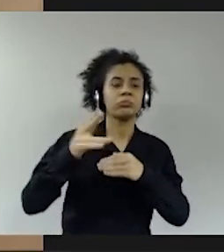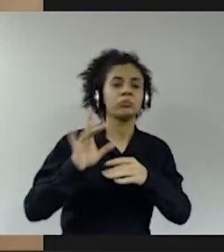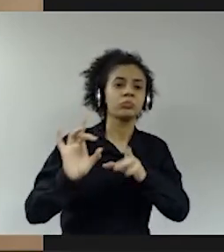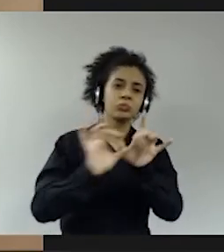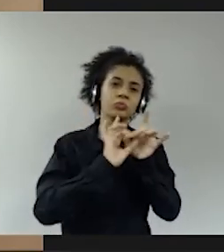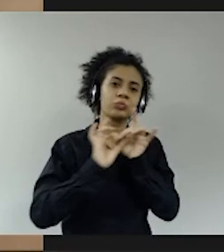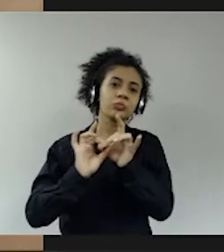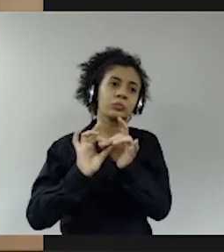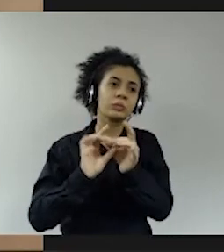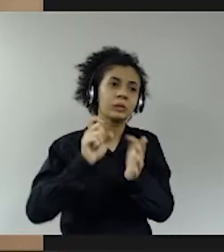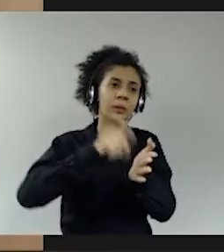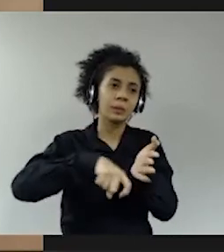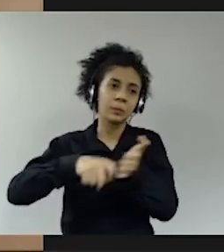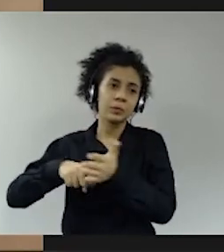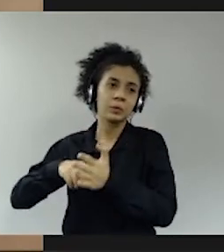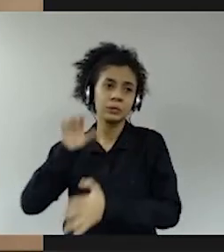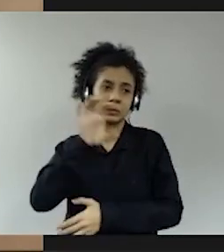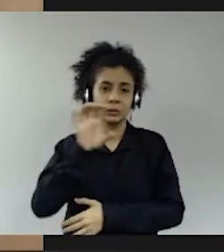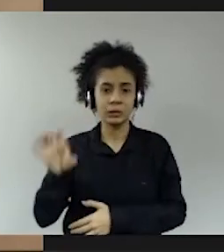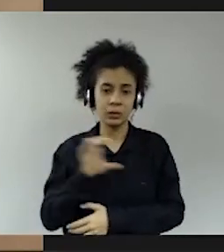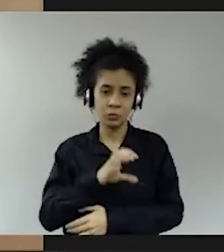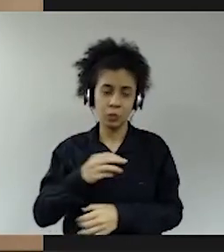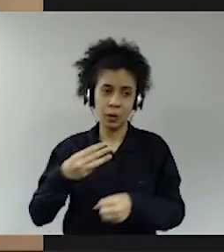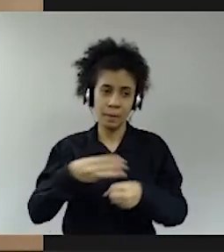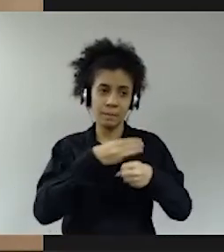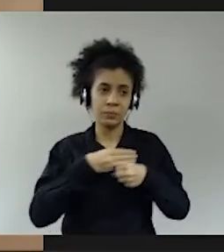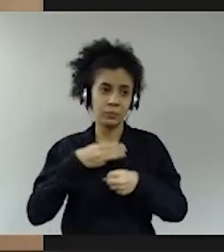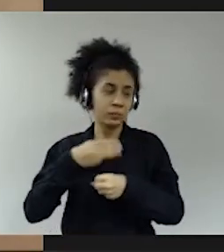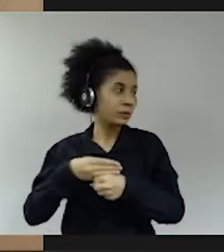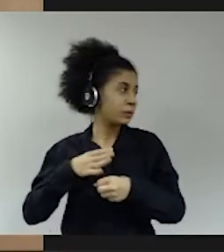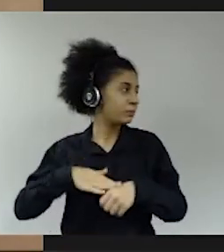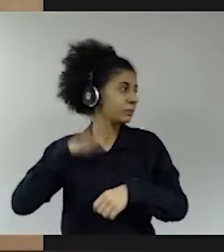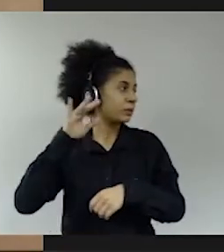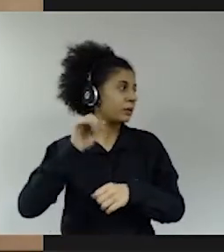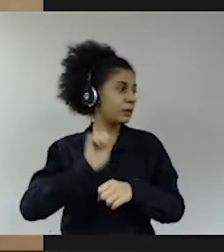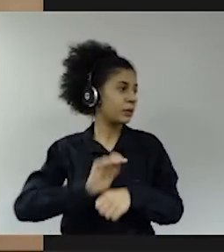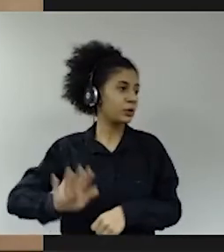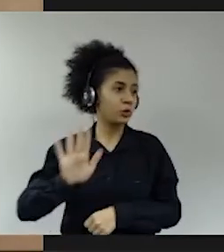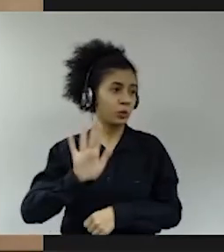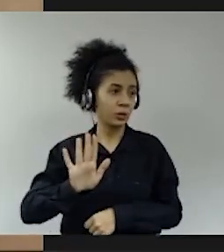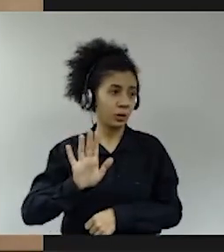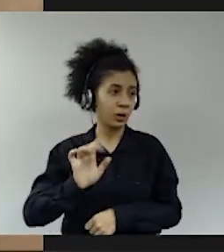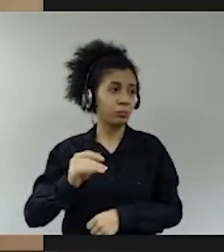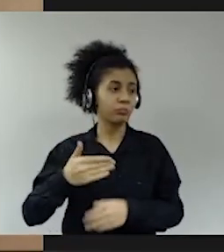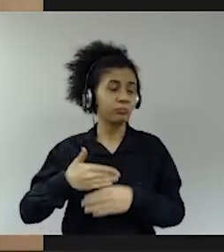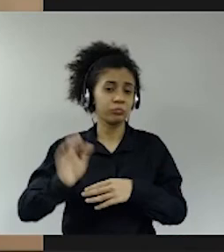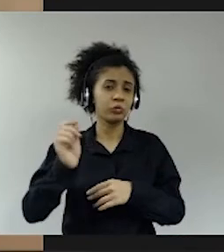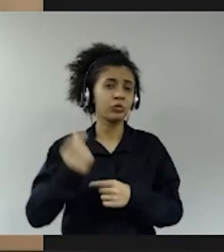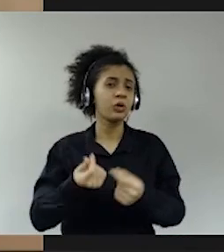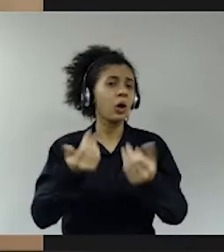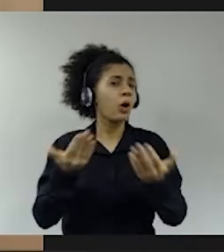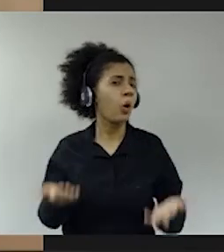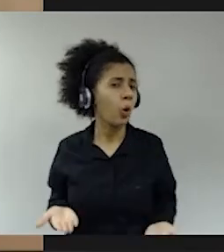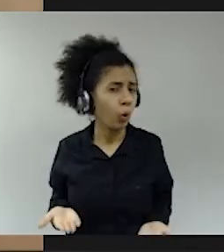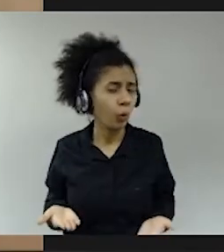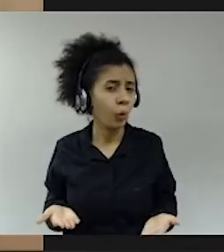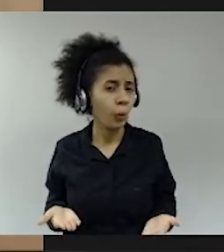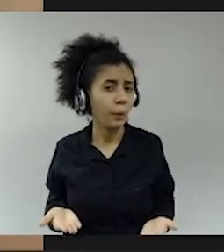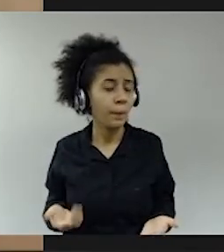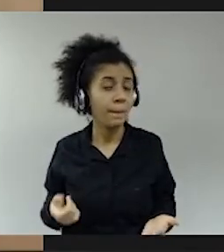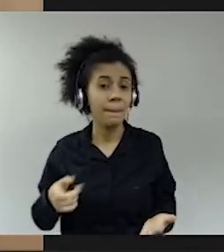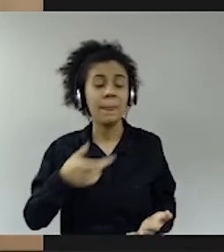unificação de impostos estaduais e municipais num grande IVA nacional. De onde vai sair todo esse dinheiro? O doutor Júlio deu